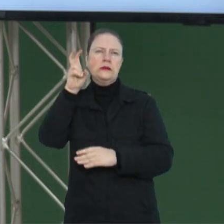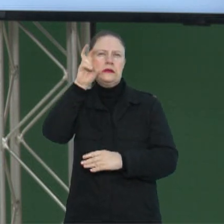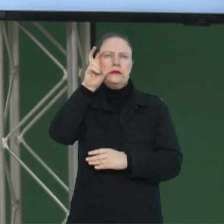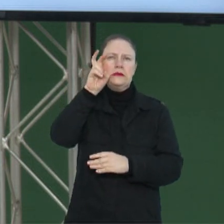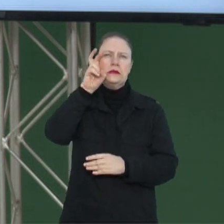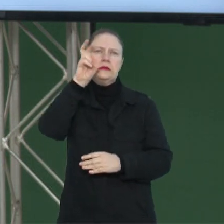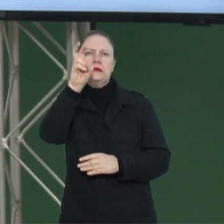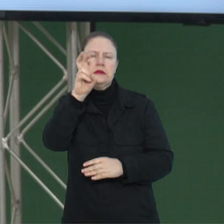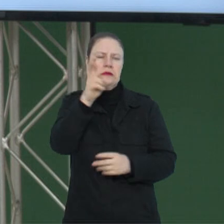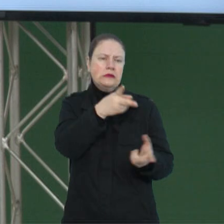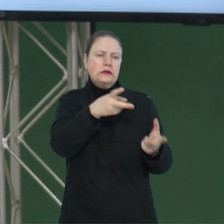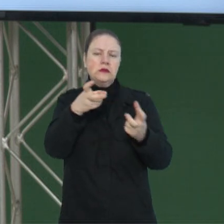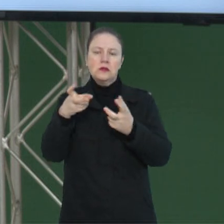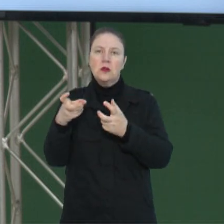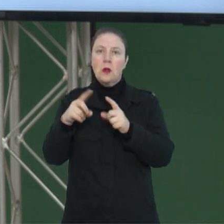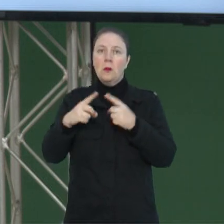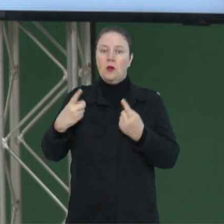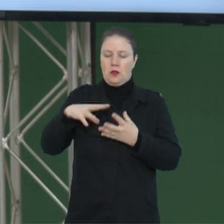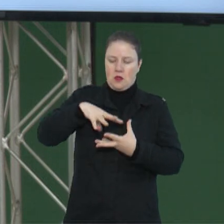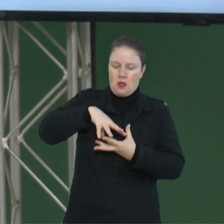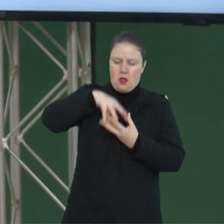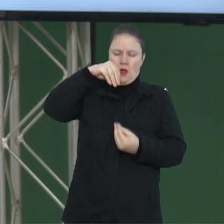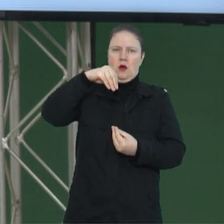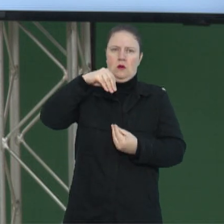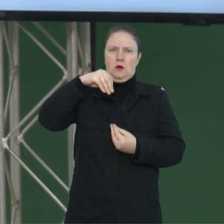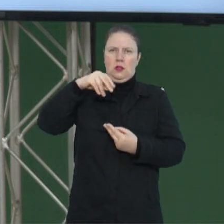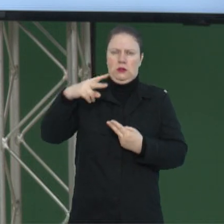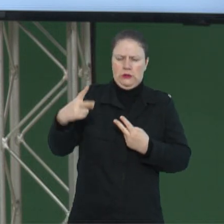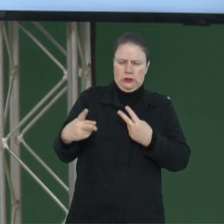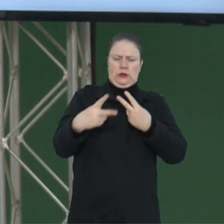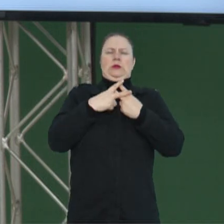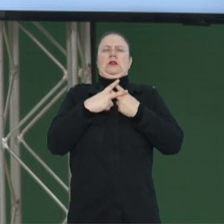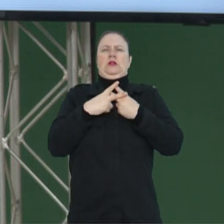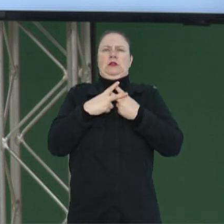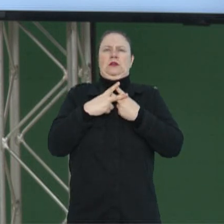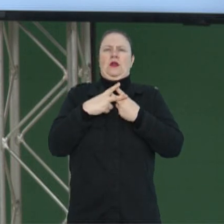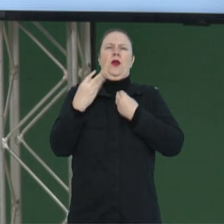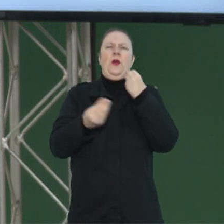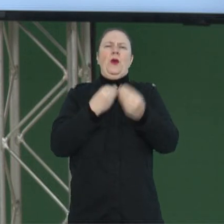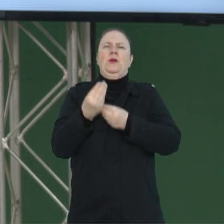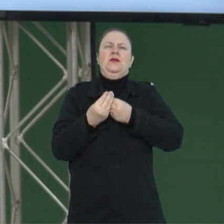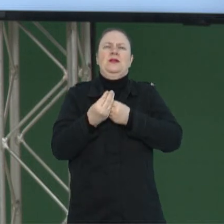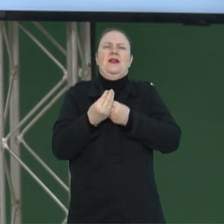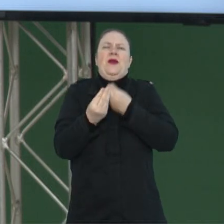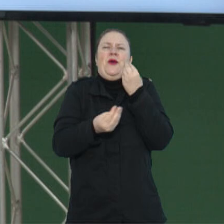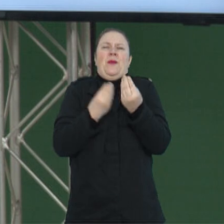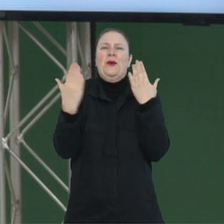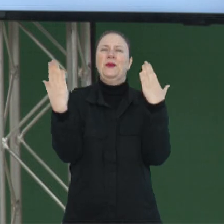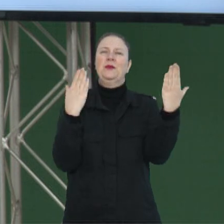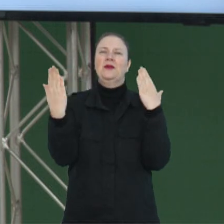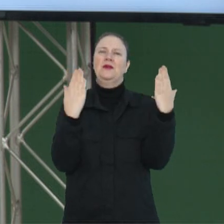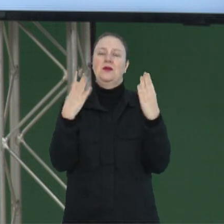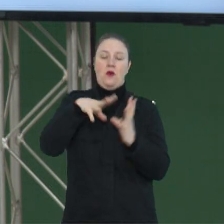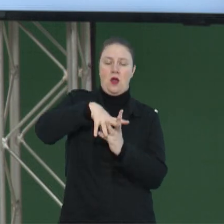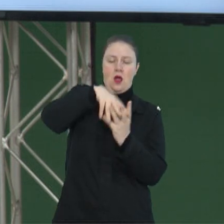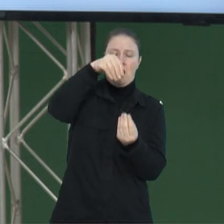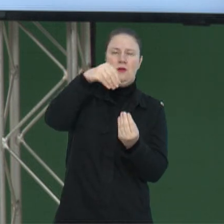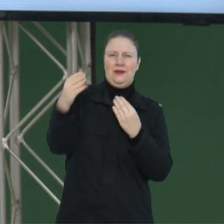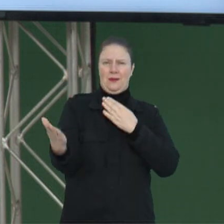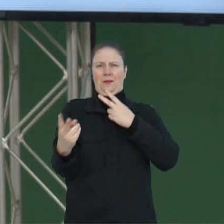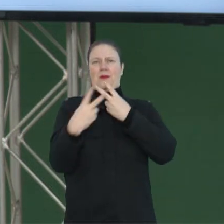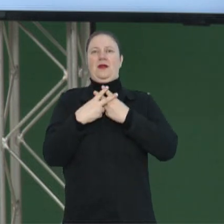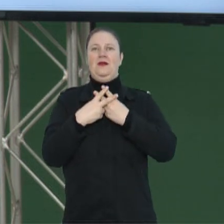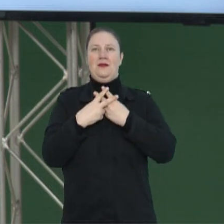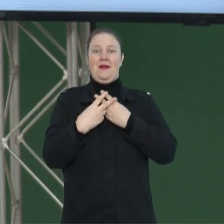de fato, né? Só que essa alma está presa nessa caverna, por isso o cárcere, né? A prisão, tá? A alma está presa dentro do corpo,